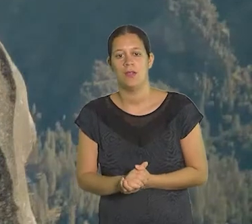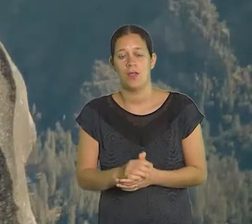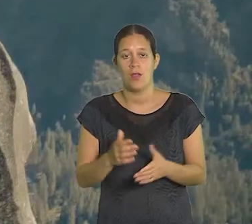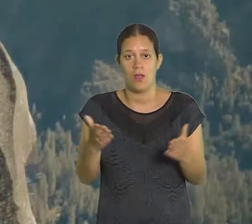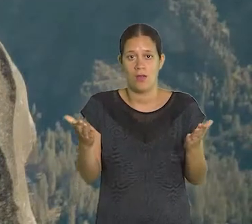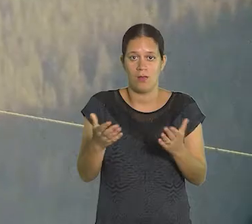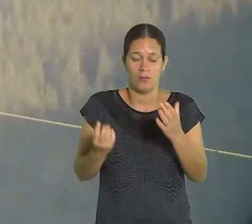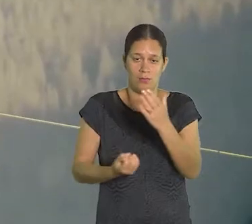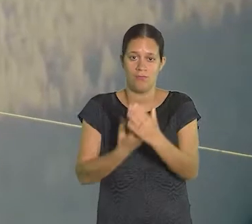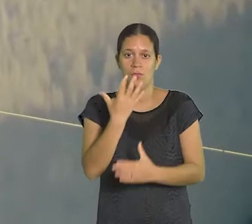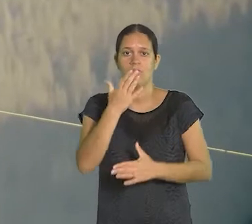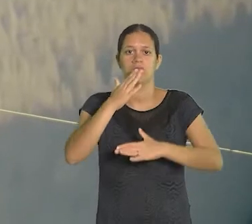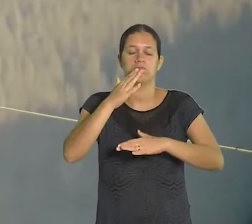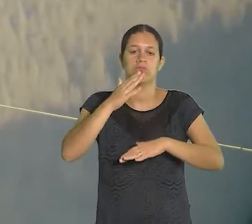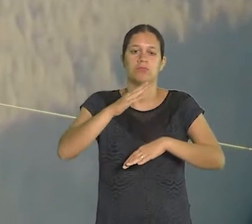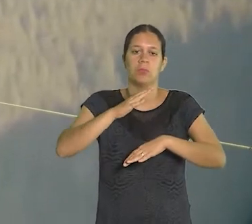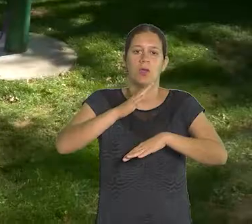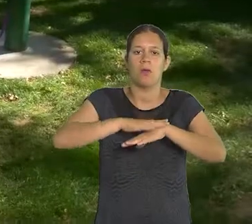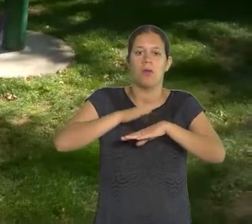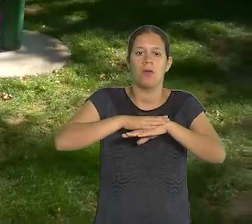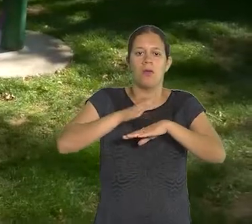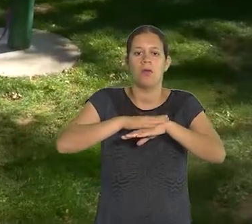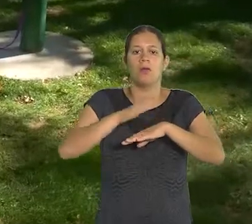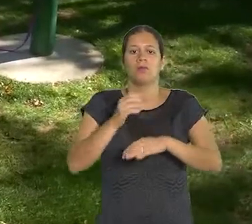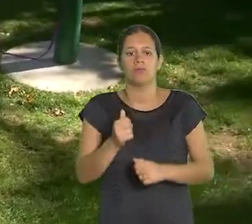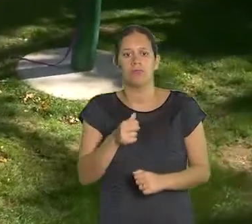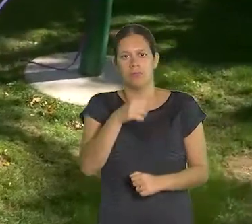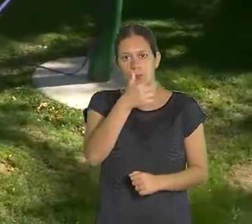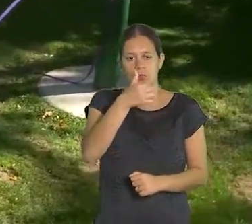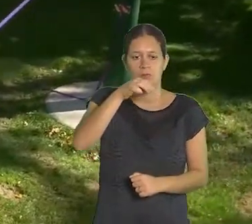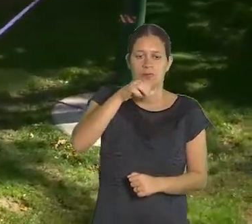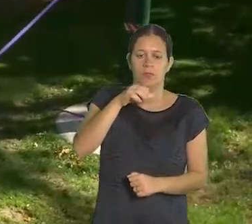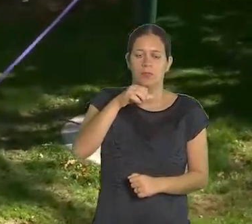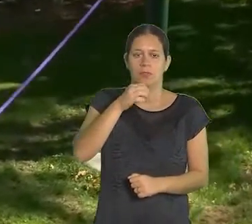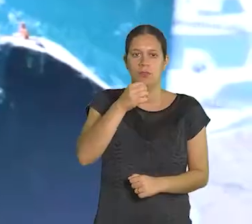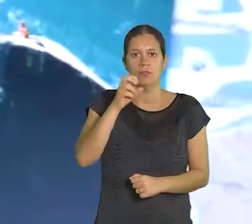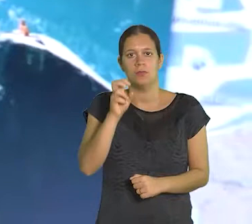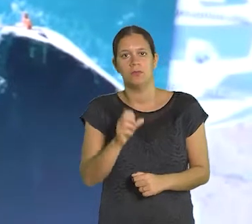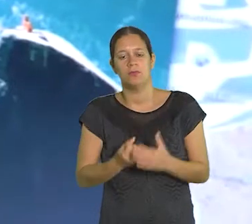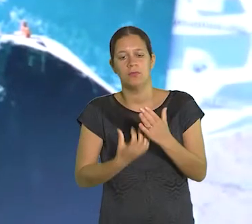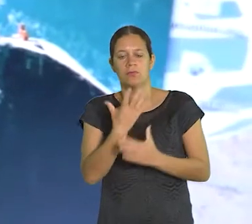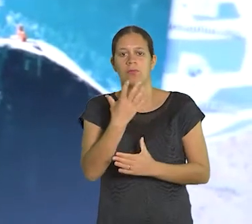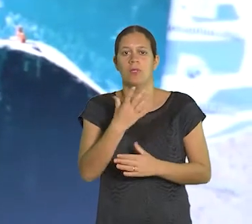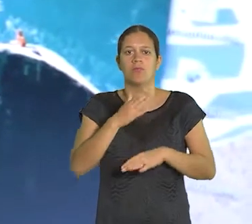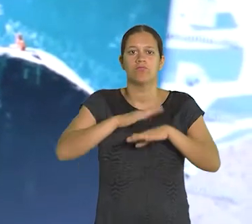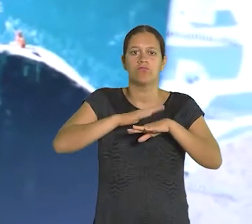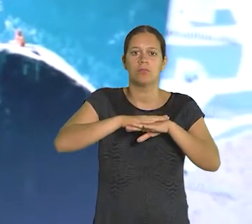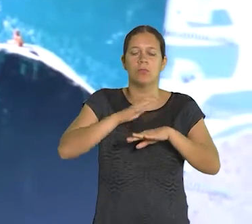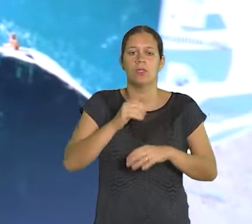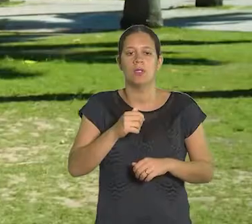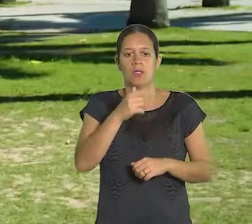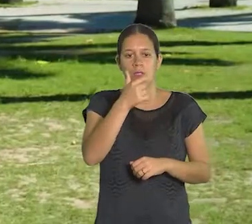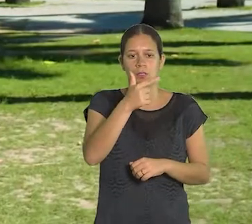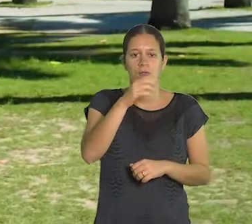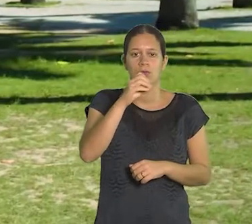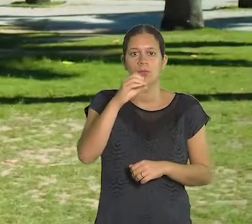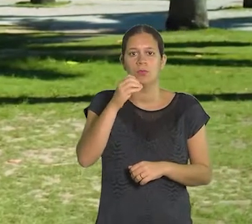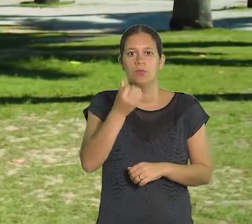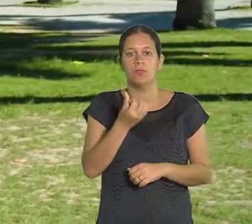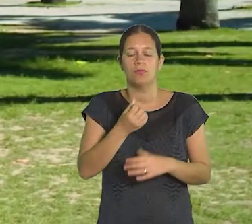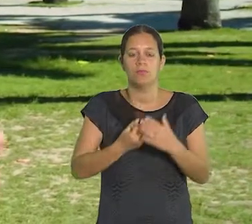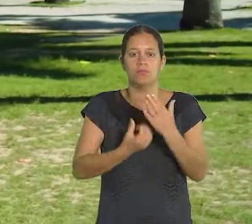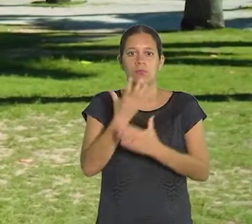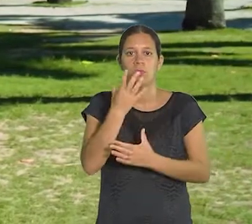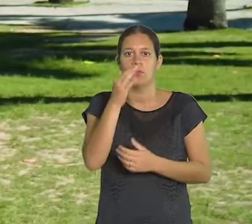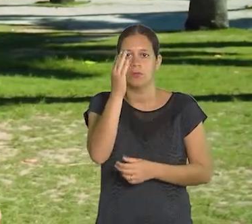cima das suas fitas. De lá para cá, ele ganhou autonomia, no ano de 1985 com o primeiro Highline, que se tornou um esporte autônomo. Em 2006